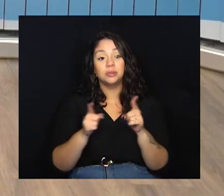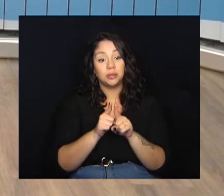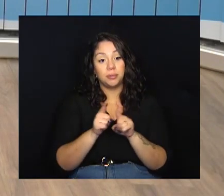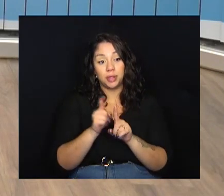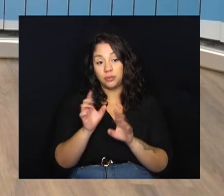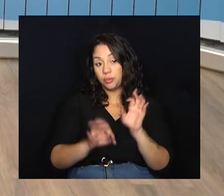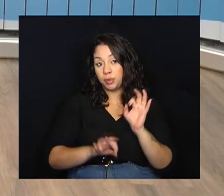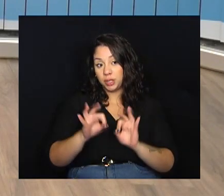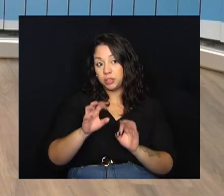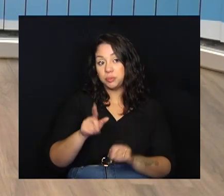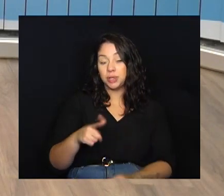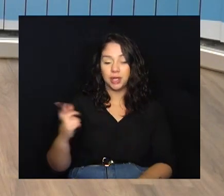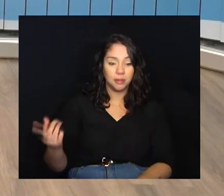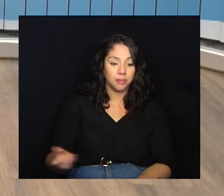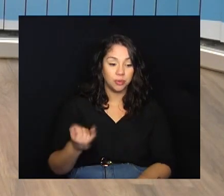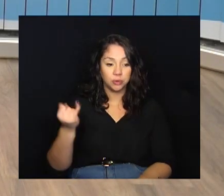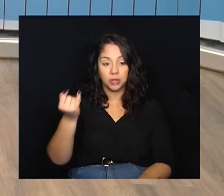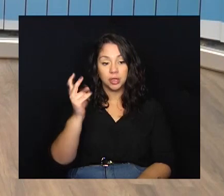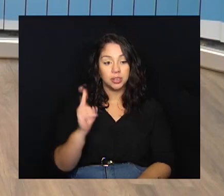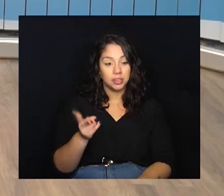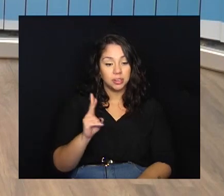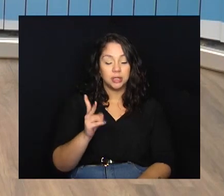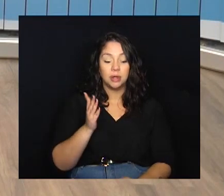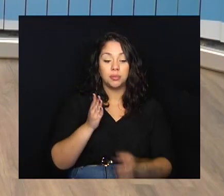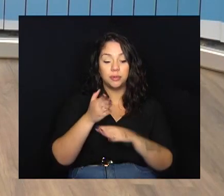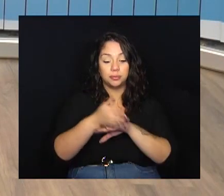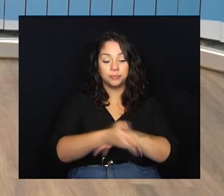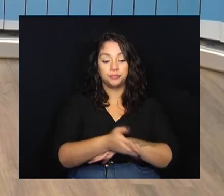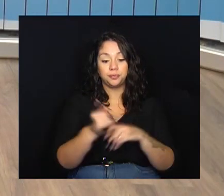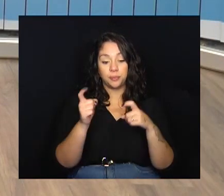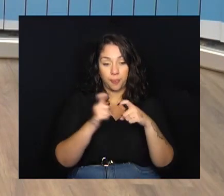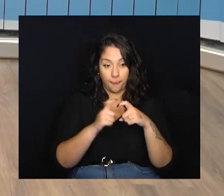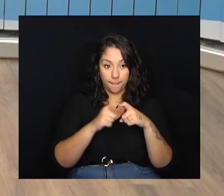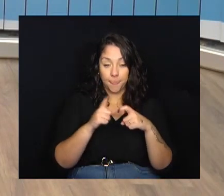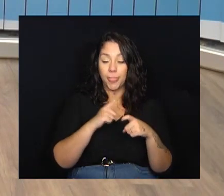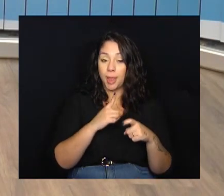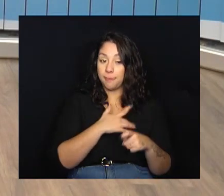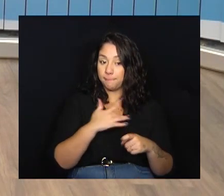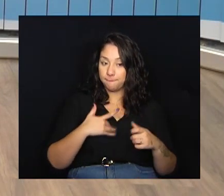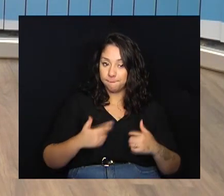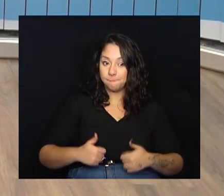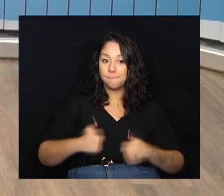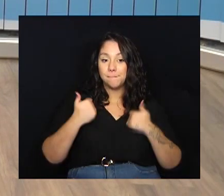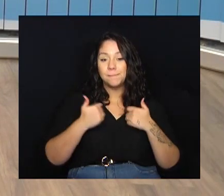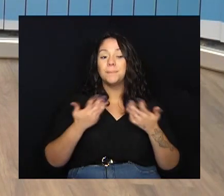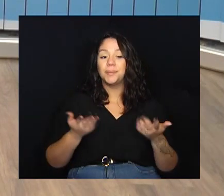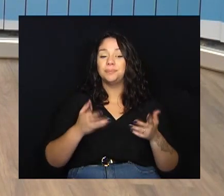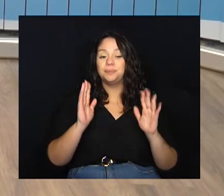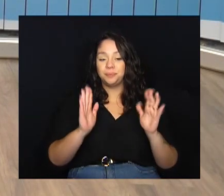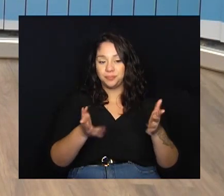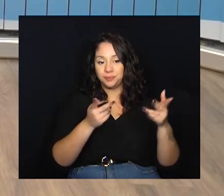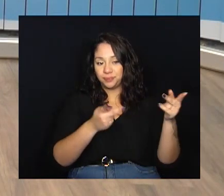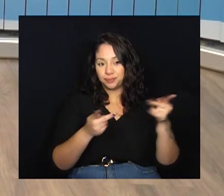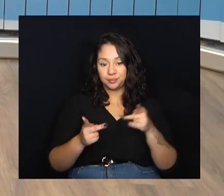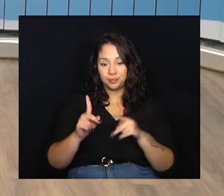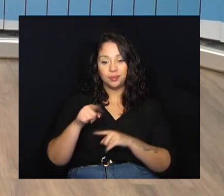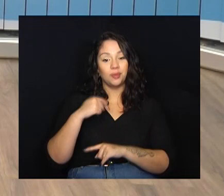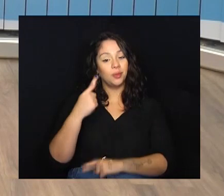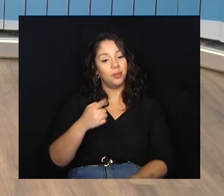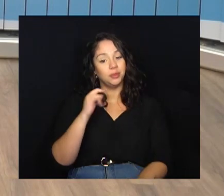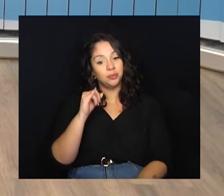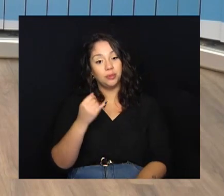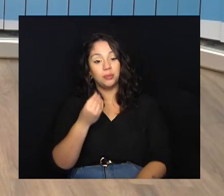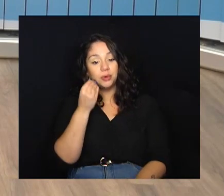que é importantíssimo sempre consultar um médico está com a saúde em dia então já Faça o convite aqui por uma próxima oportunidade